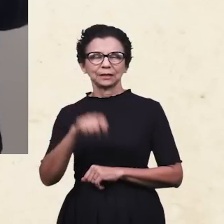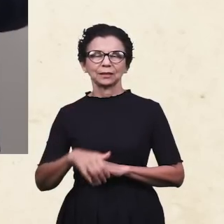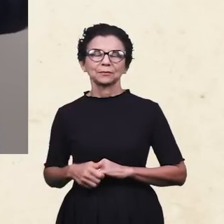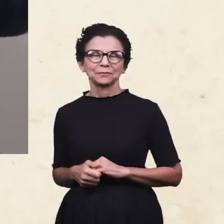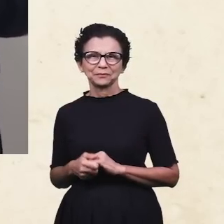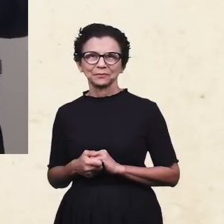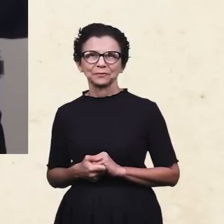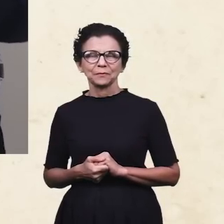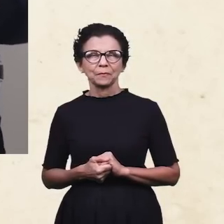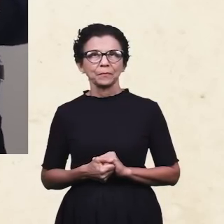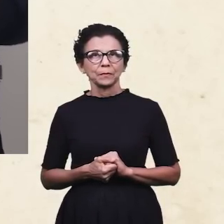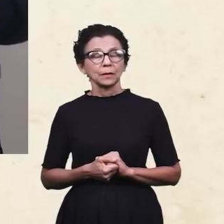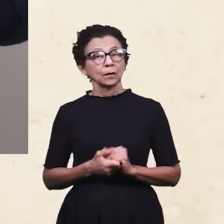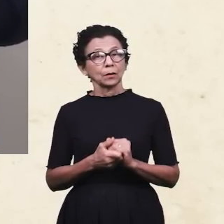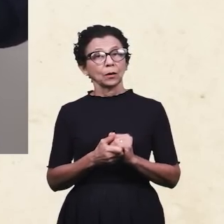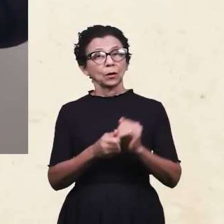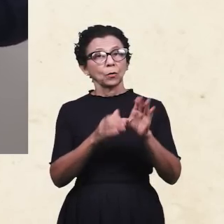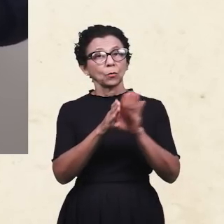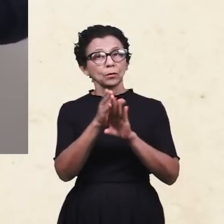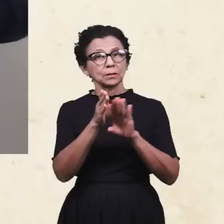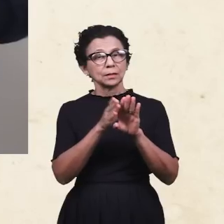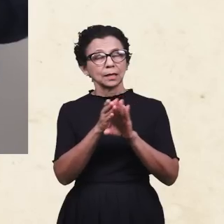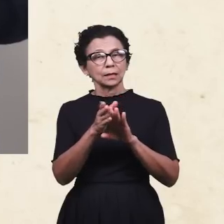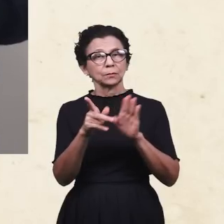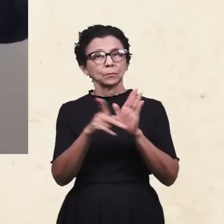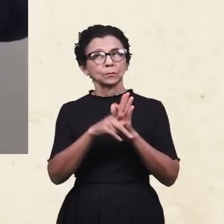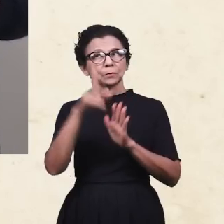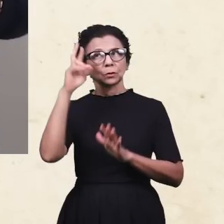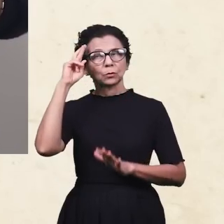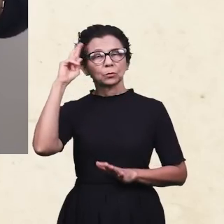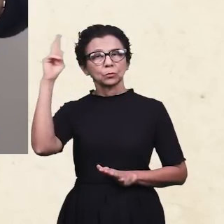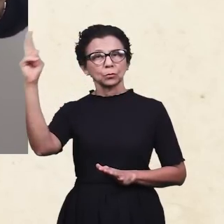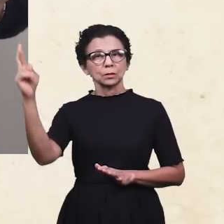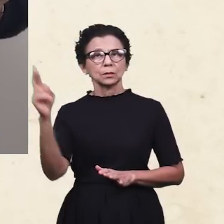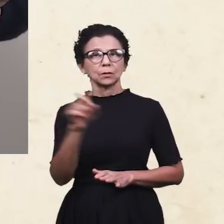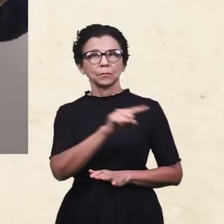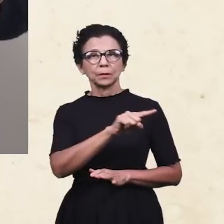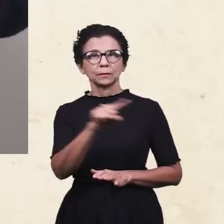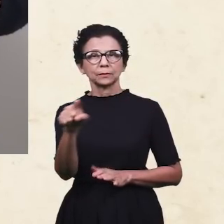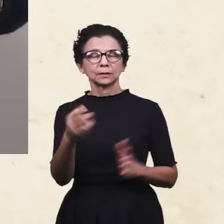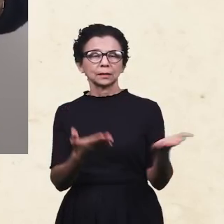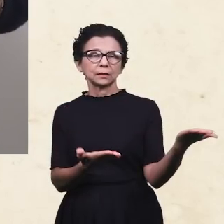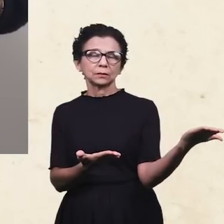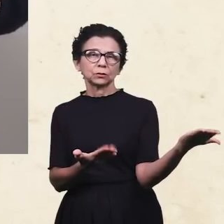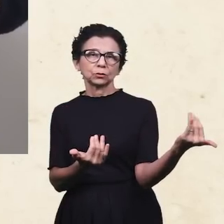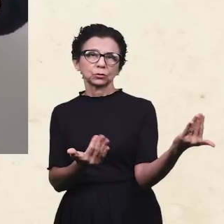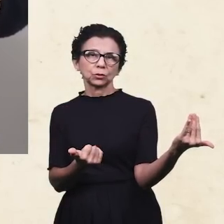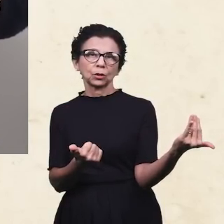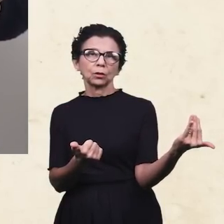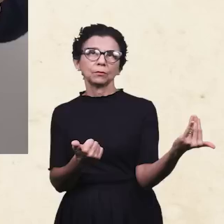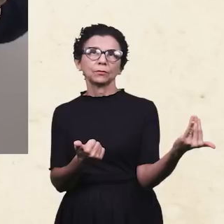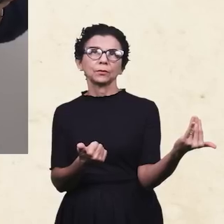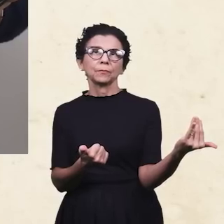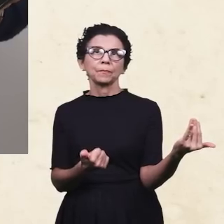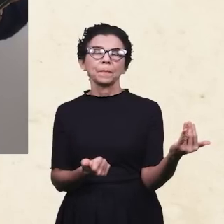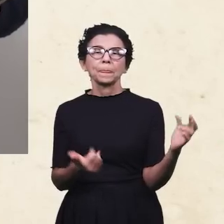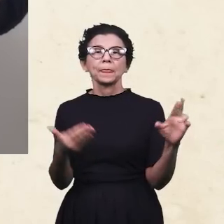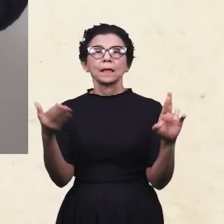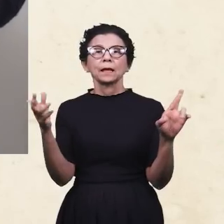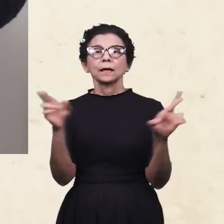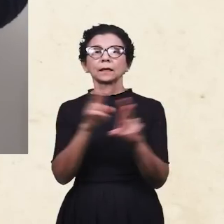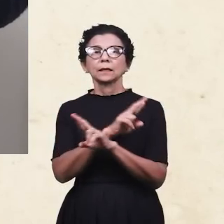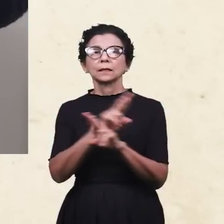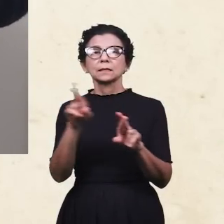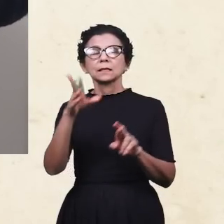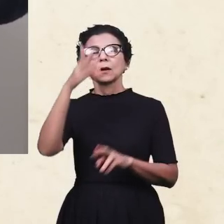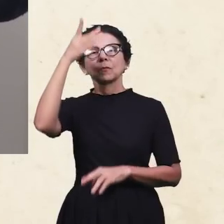palavra, conselho da parte do Senhor para a vida do jovem referente ao exercício dos